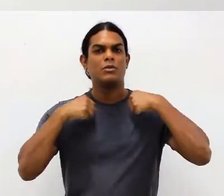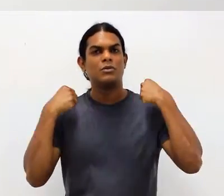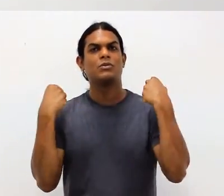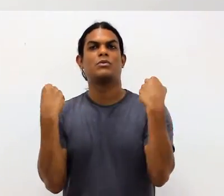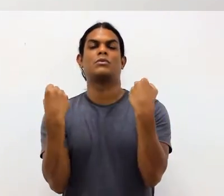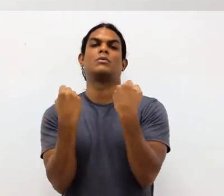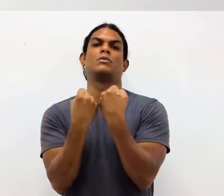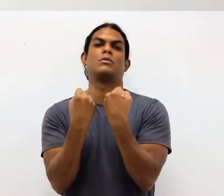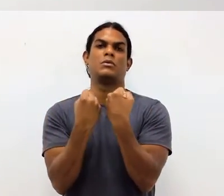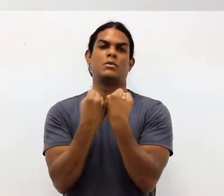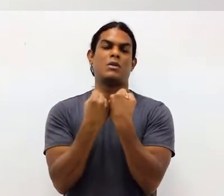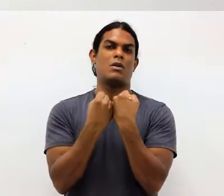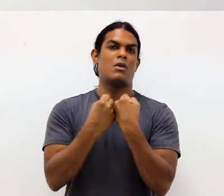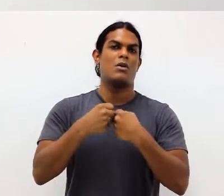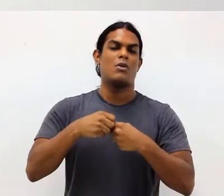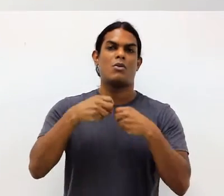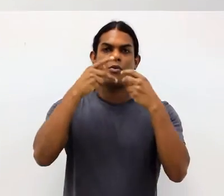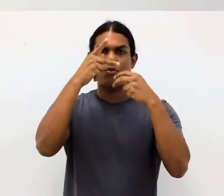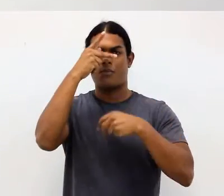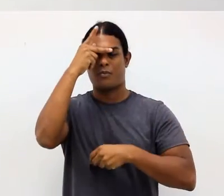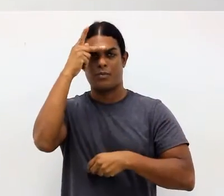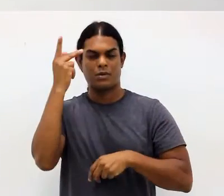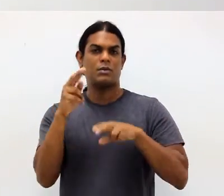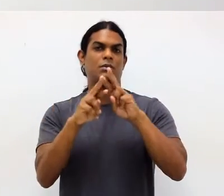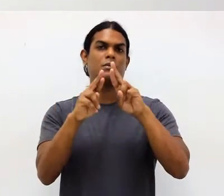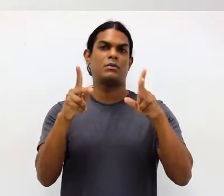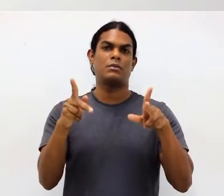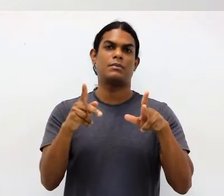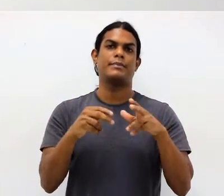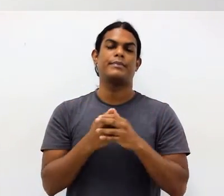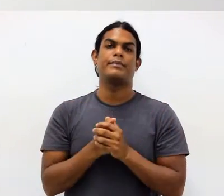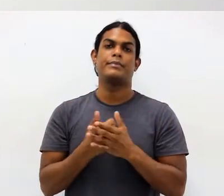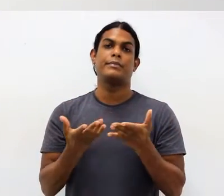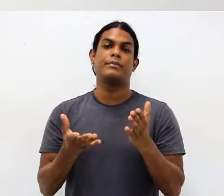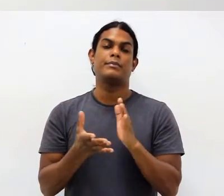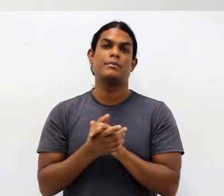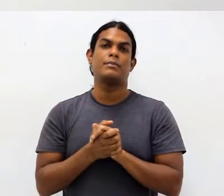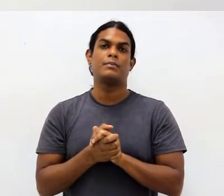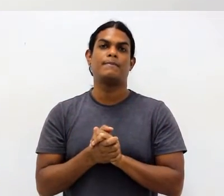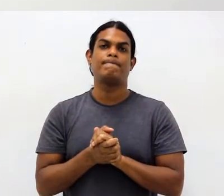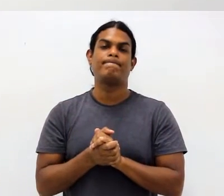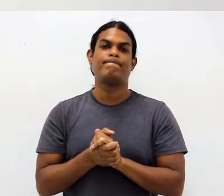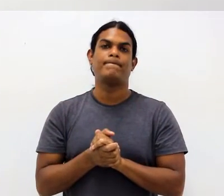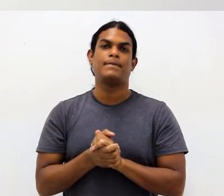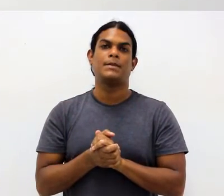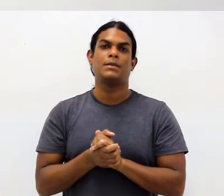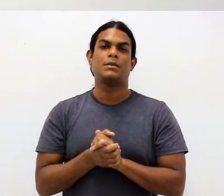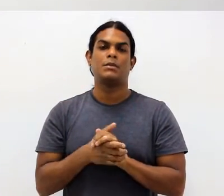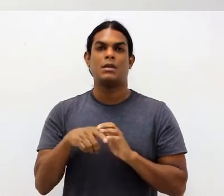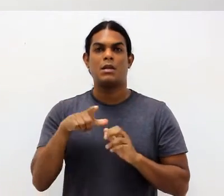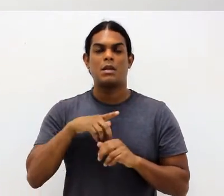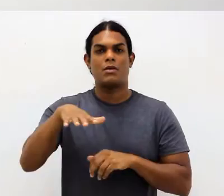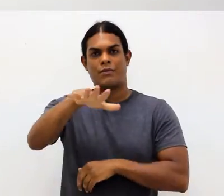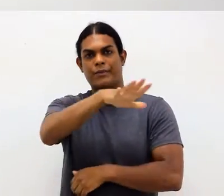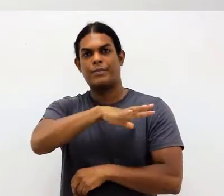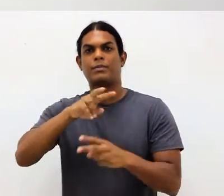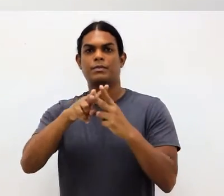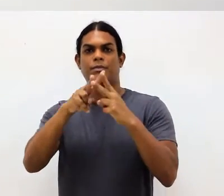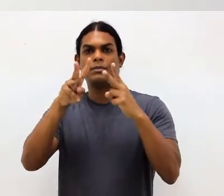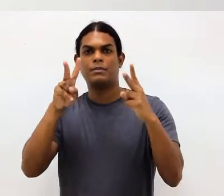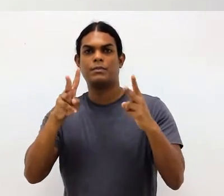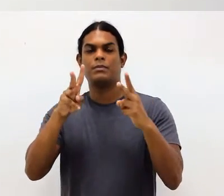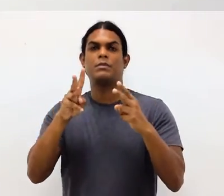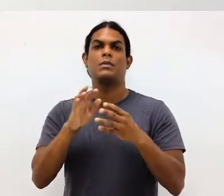outros, a gente vai ter uma interação e uma colaboração muito mais legal. Então, a gente vai ter aí ambientes